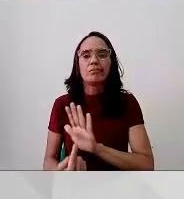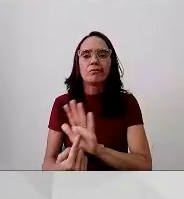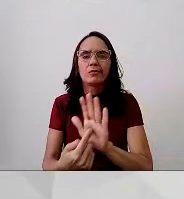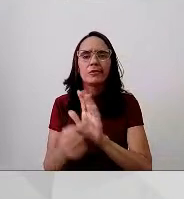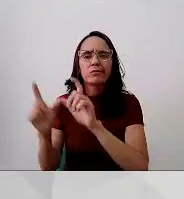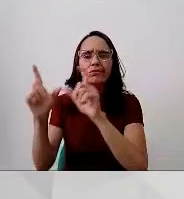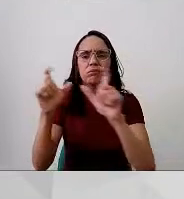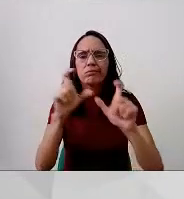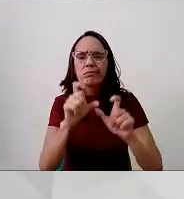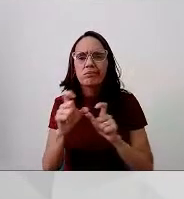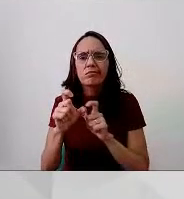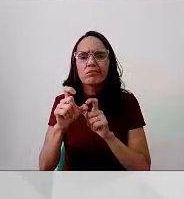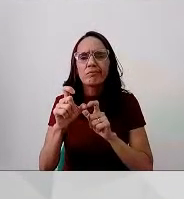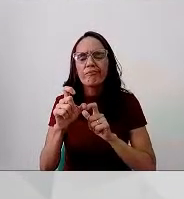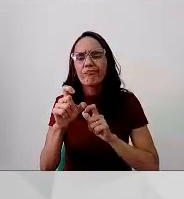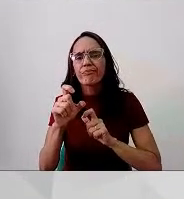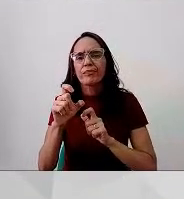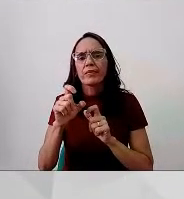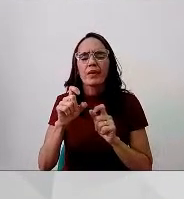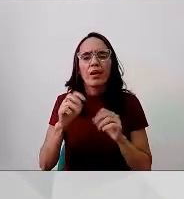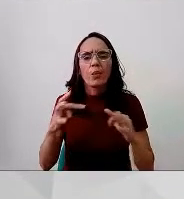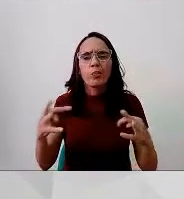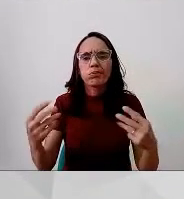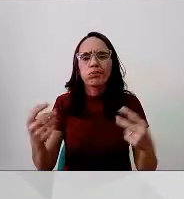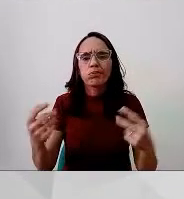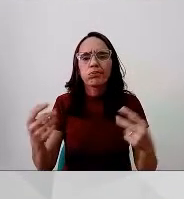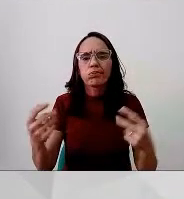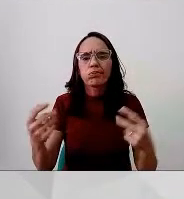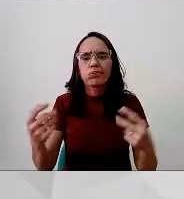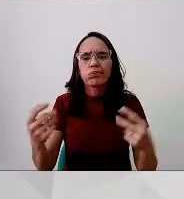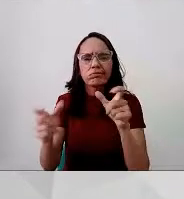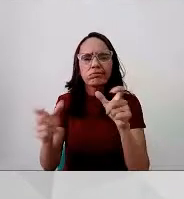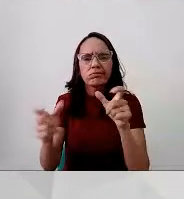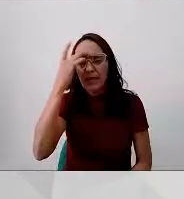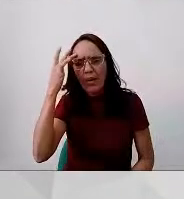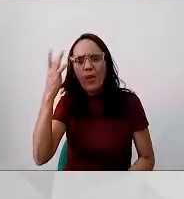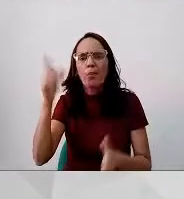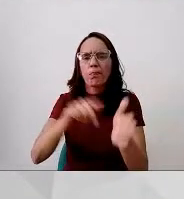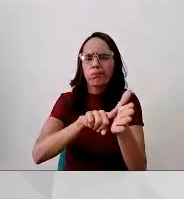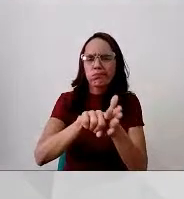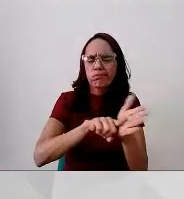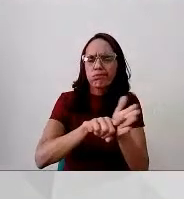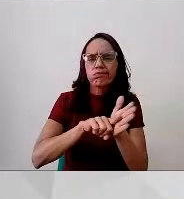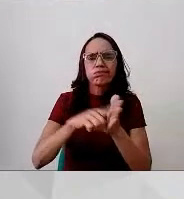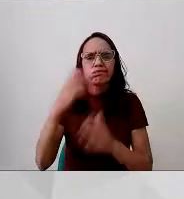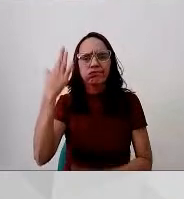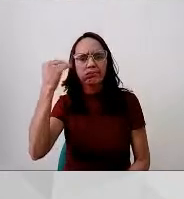todos pesquisadores proeminentes aí na área de inteligência artificial.